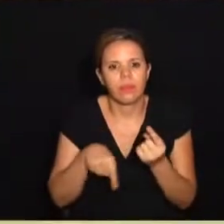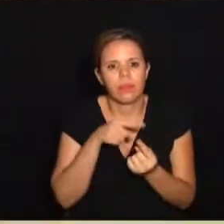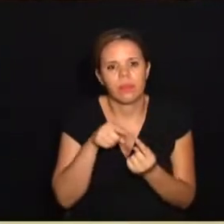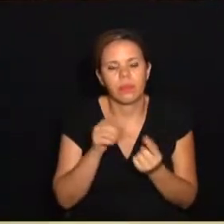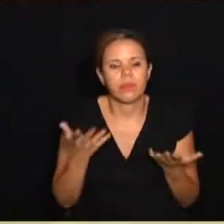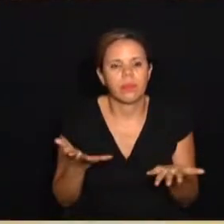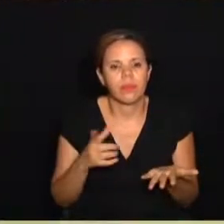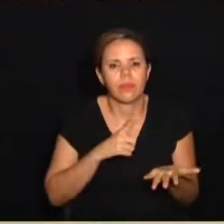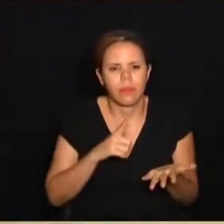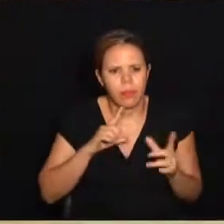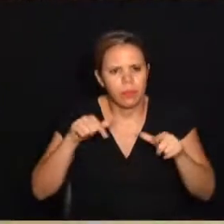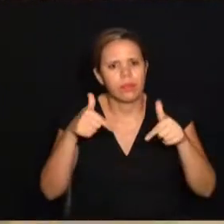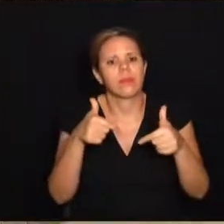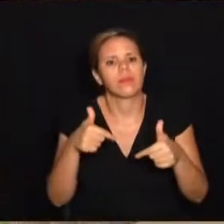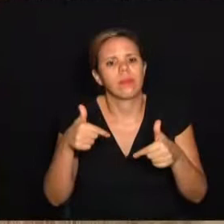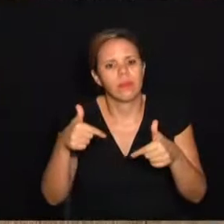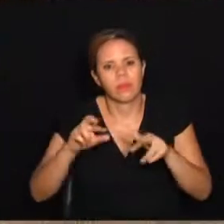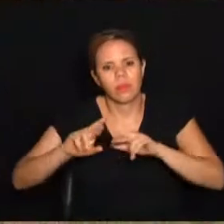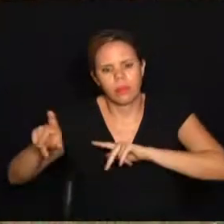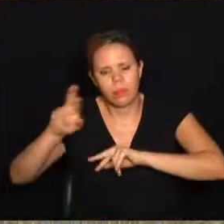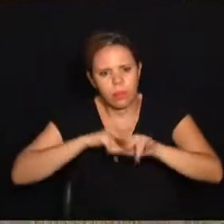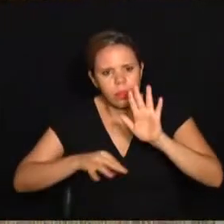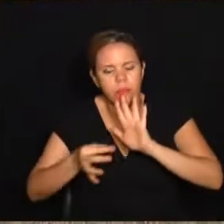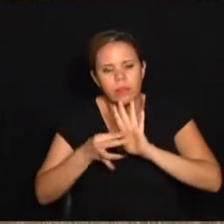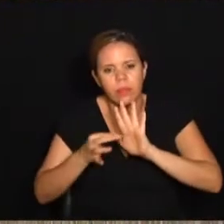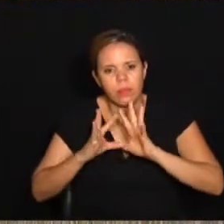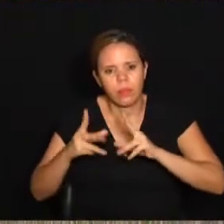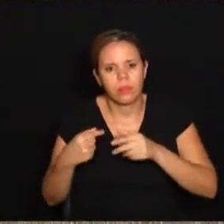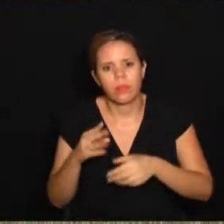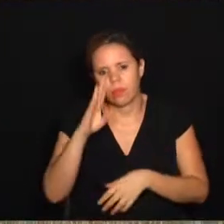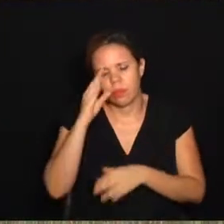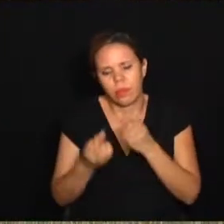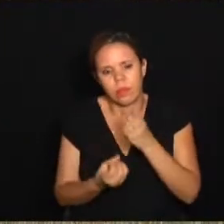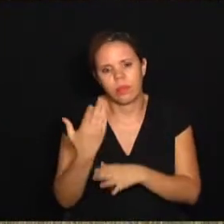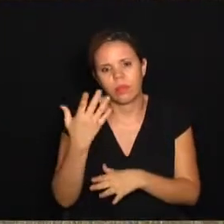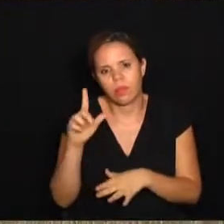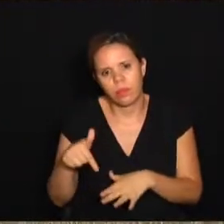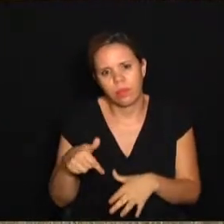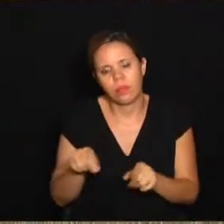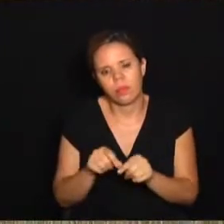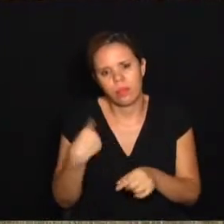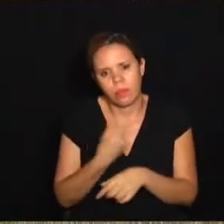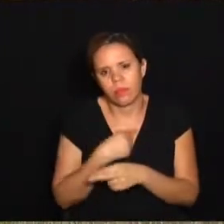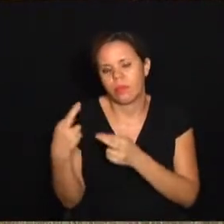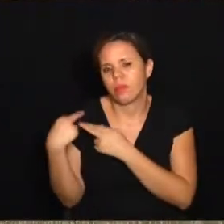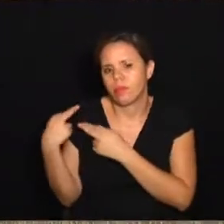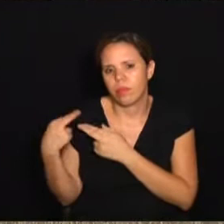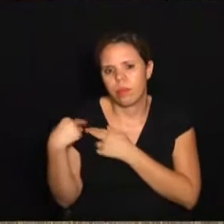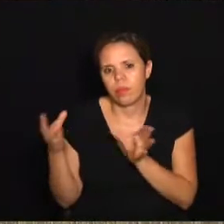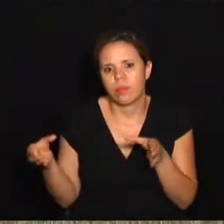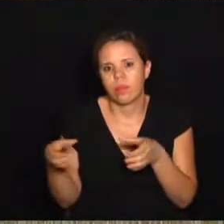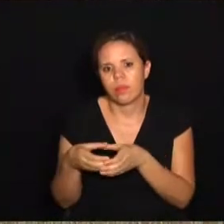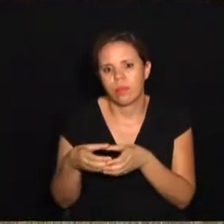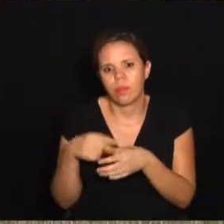de haver posicionamentos divergentes todos ambos os lados fundamentando e isso acaba aumentando a nossa responsabilidade tanto da